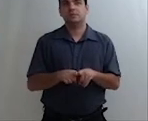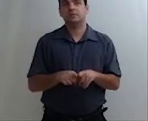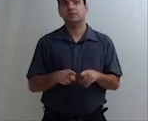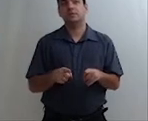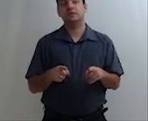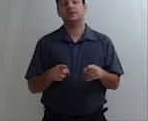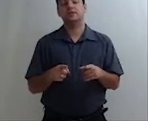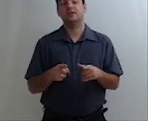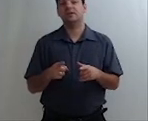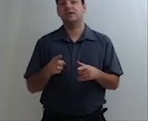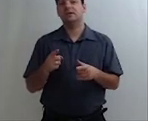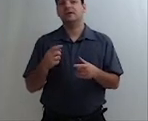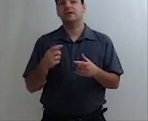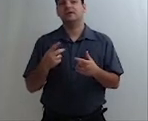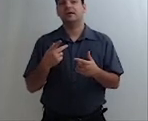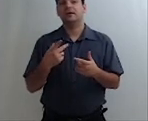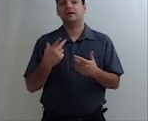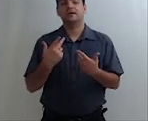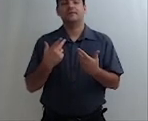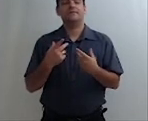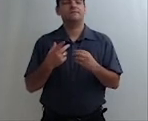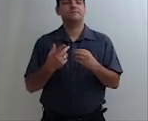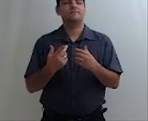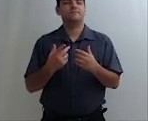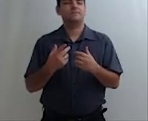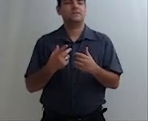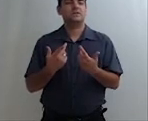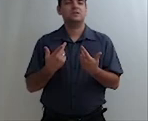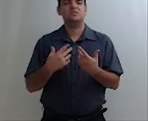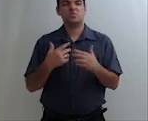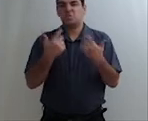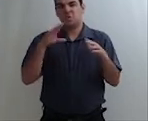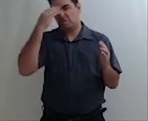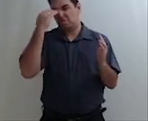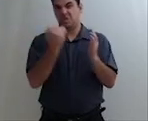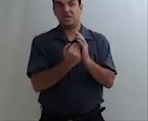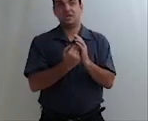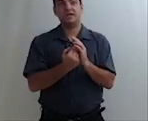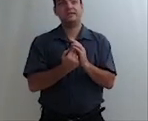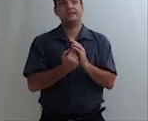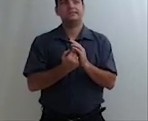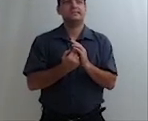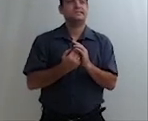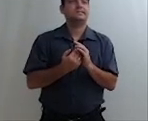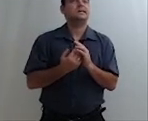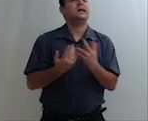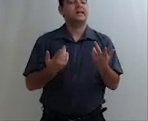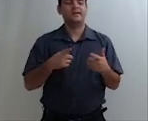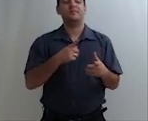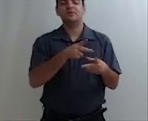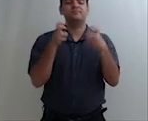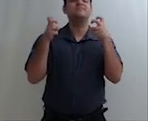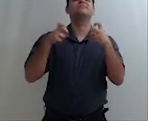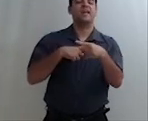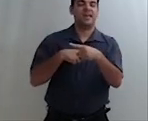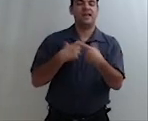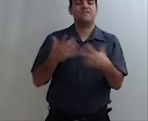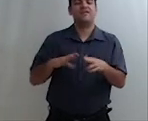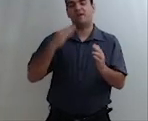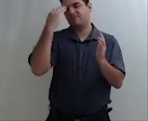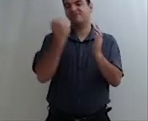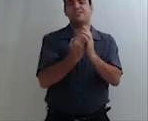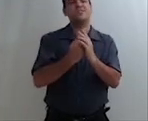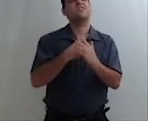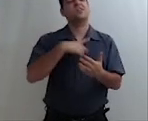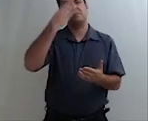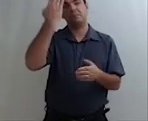grave pelo que pude aferir teria ficado adequadamente comprovada no procedimento